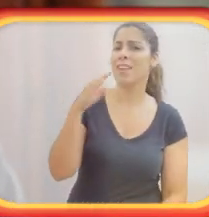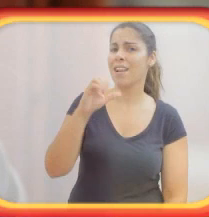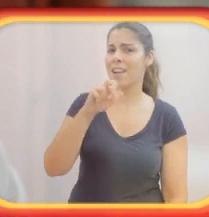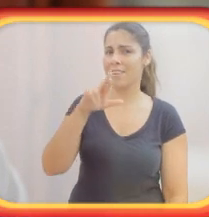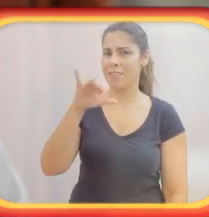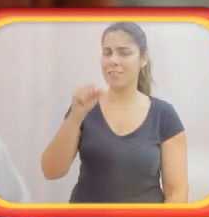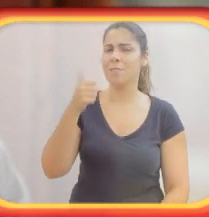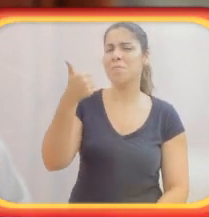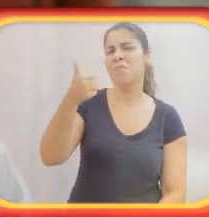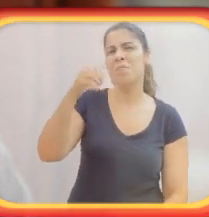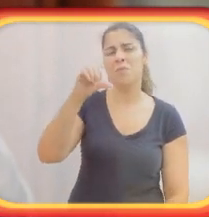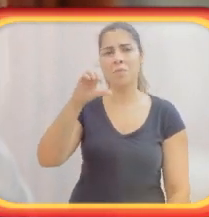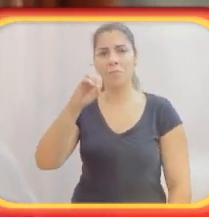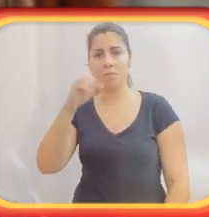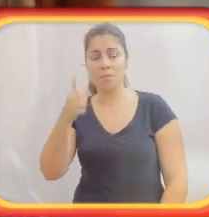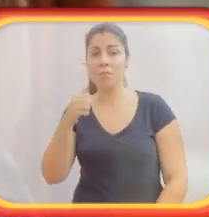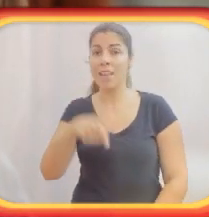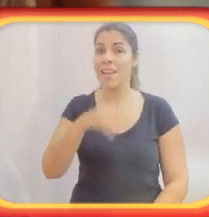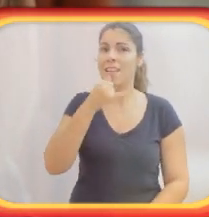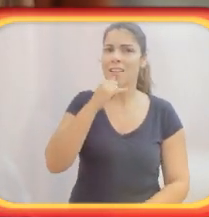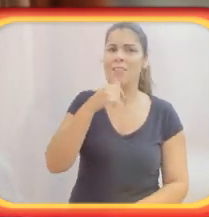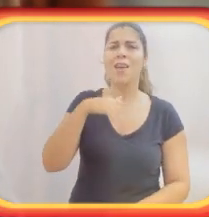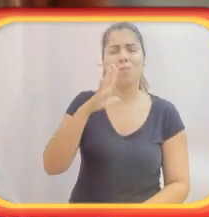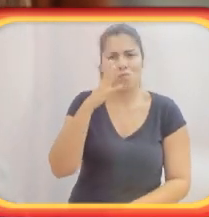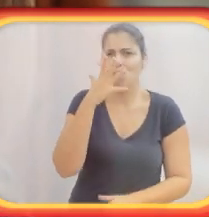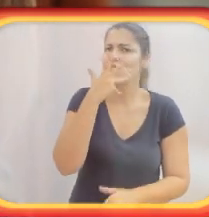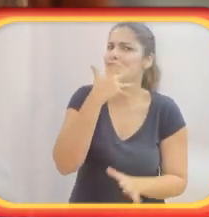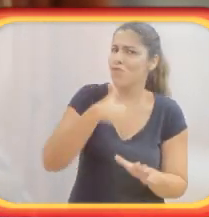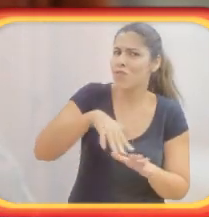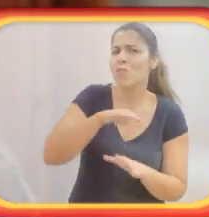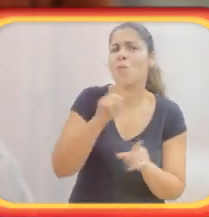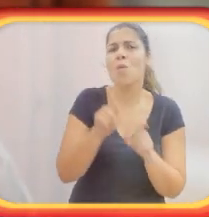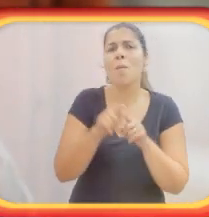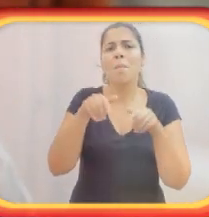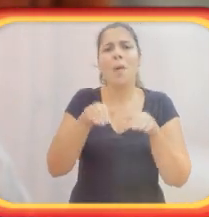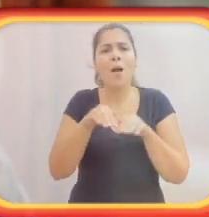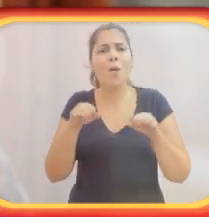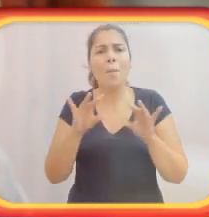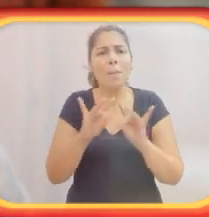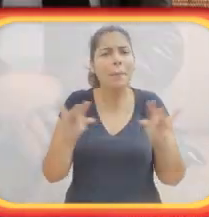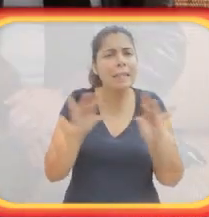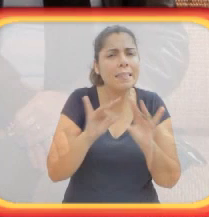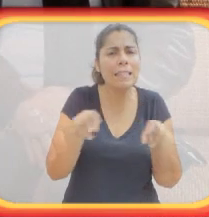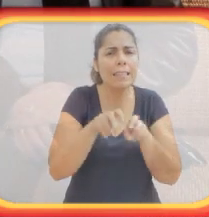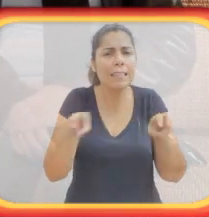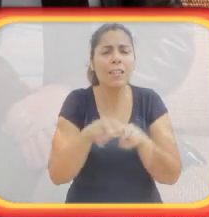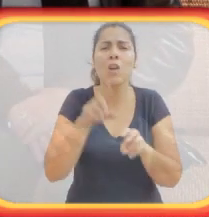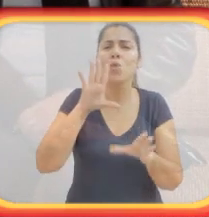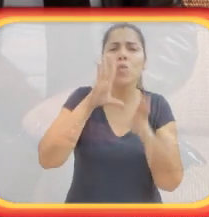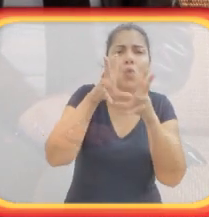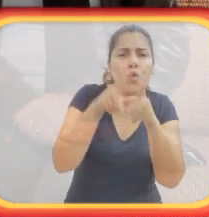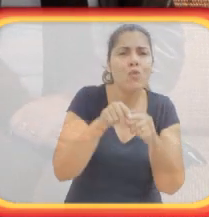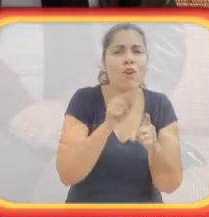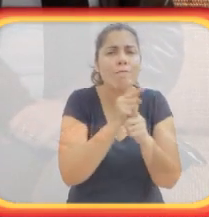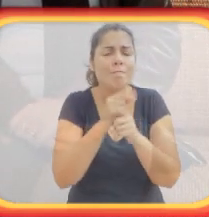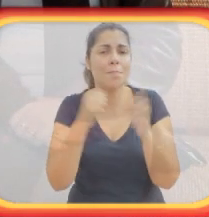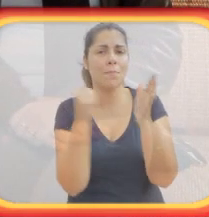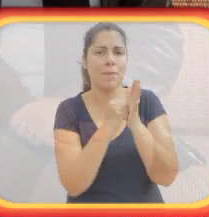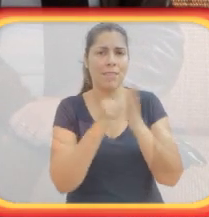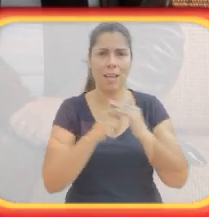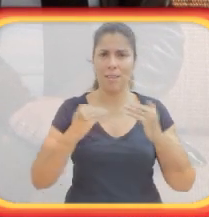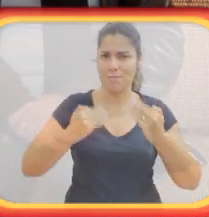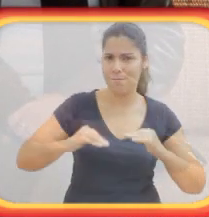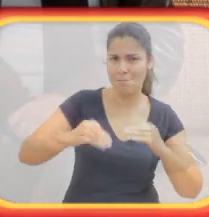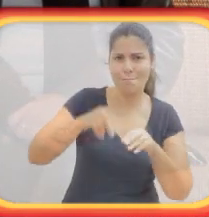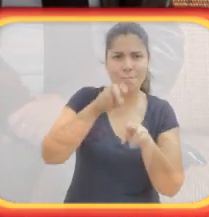elétrico é dos primeiros elétricos que vieram para a Carris, em 1901. São elétricos muito bonitos, com